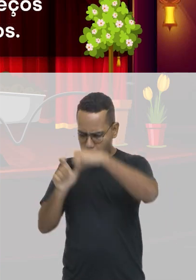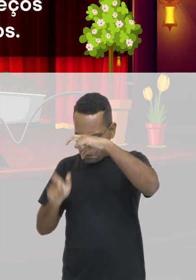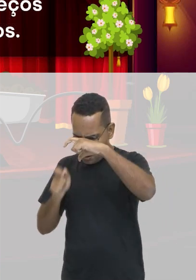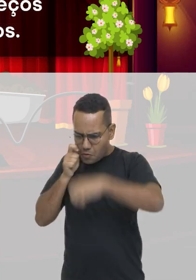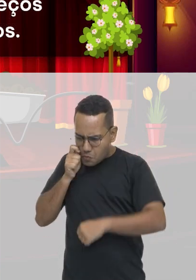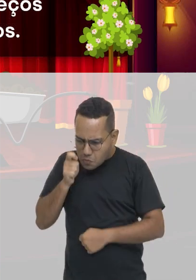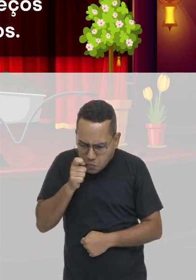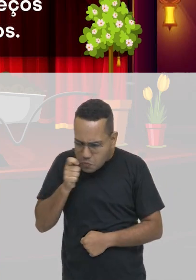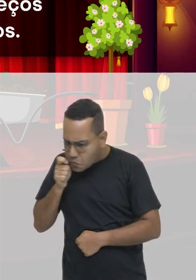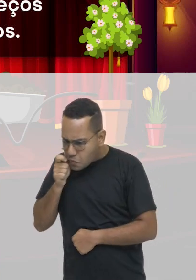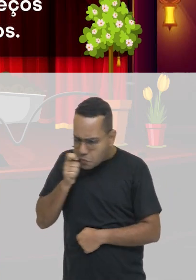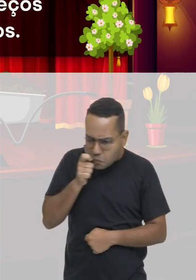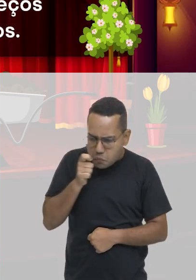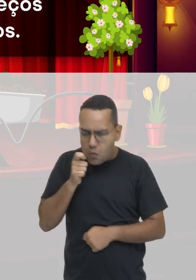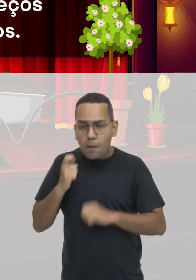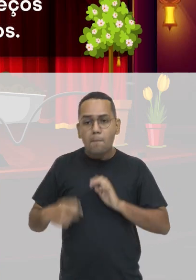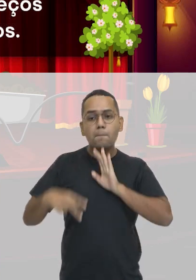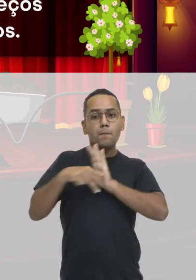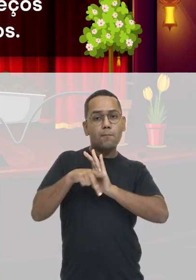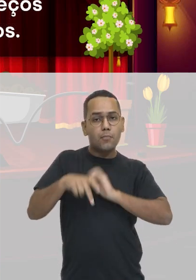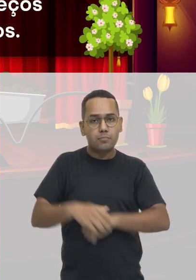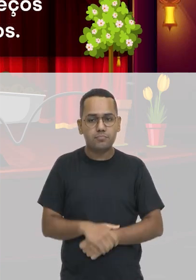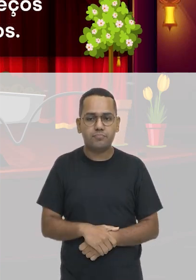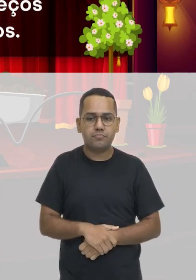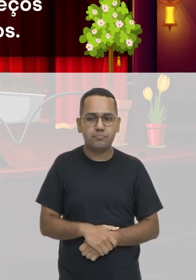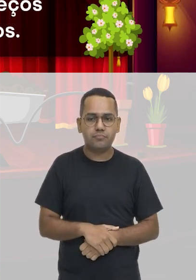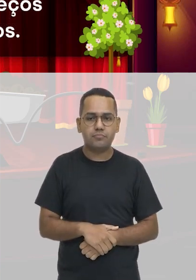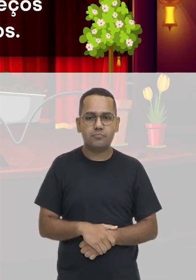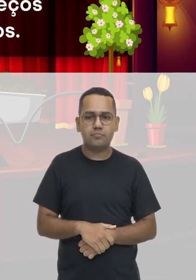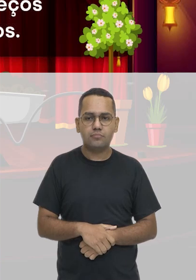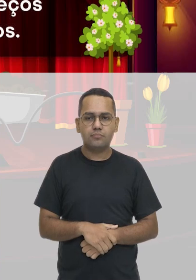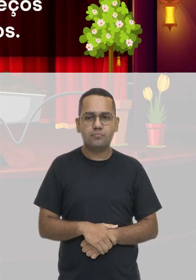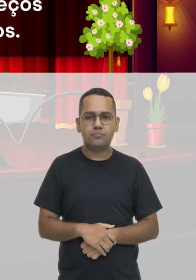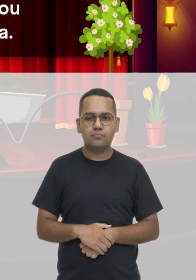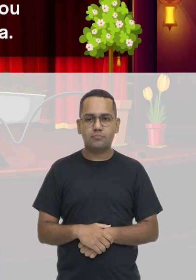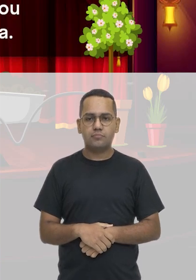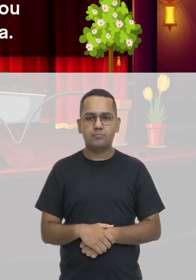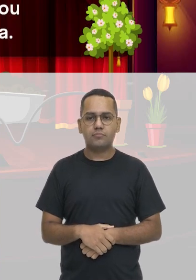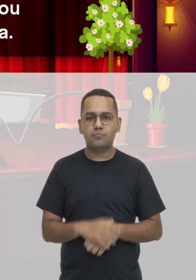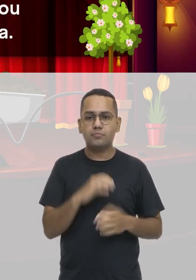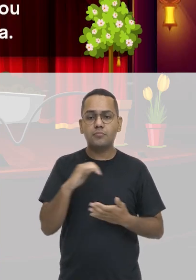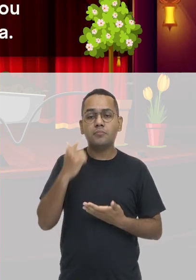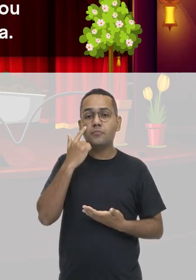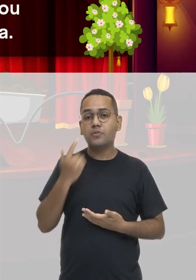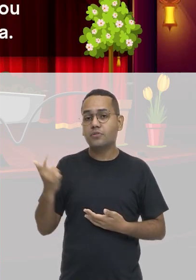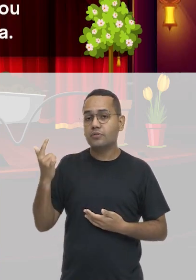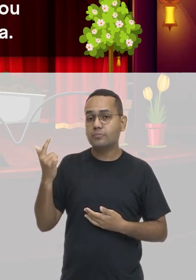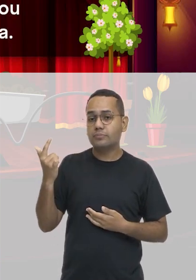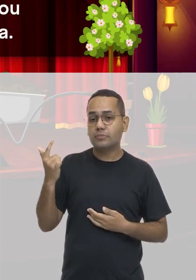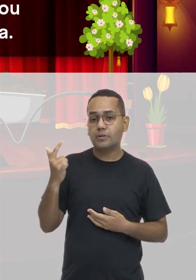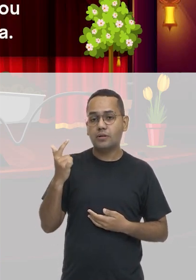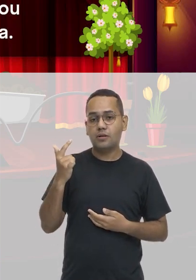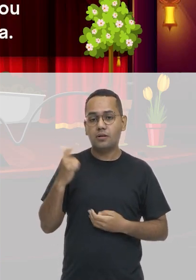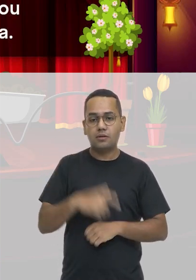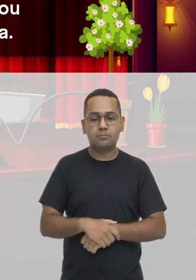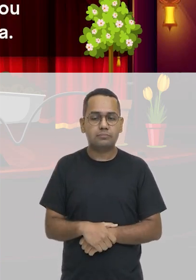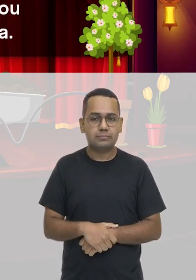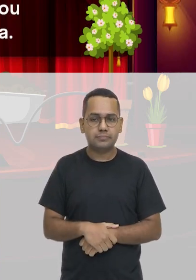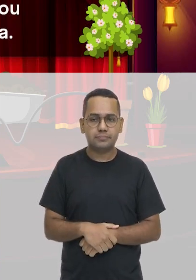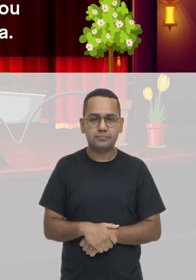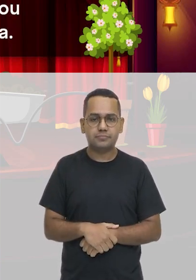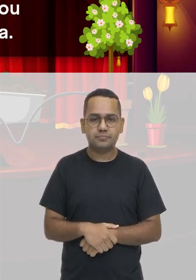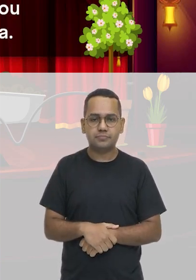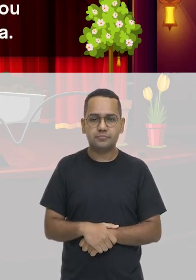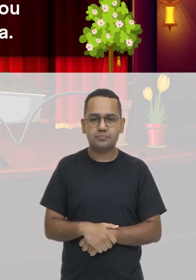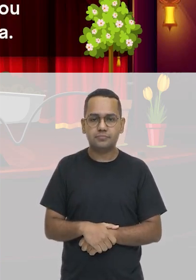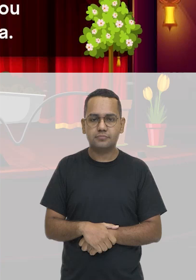característicos, certo? E aí, a postura e movimentação. Vamos ver? Então, dentro da postura, né, essa